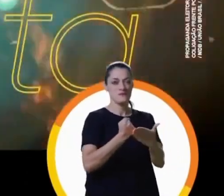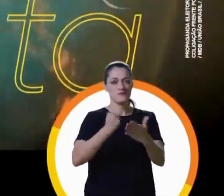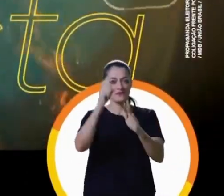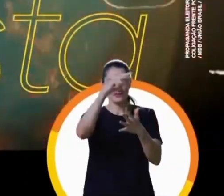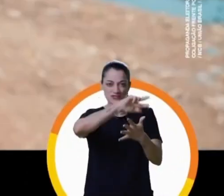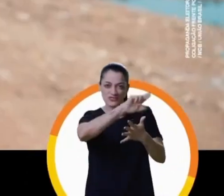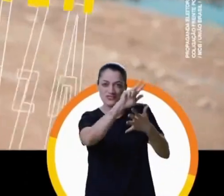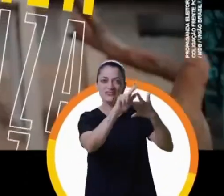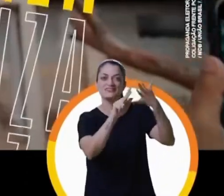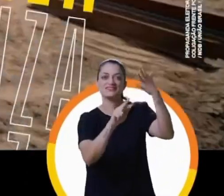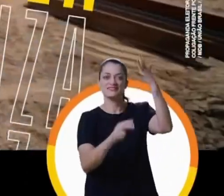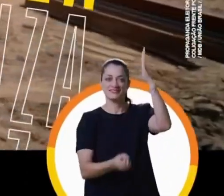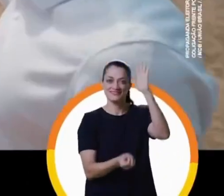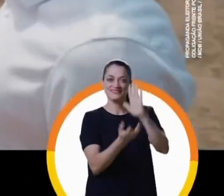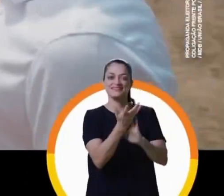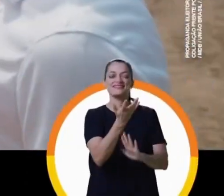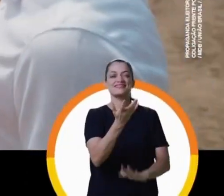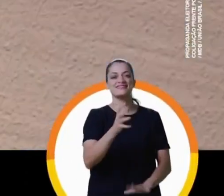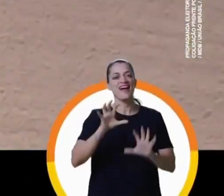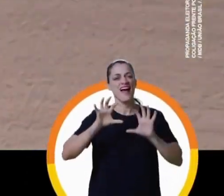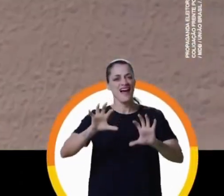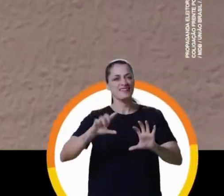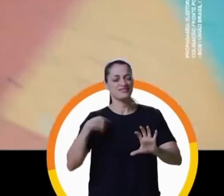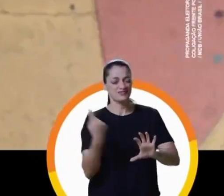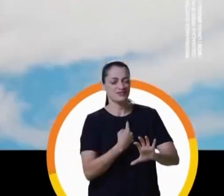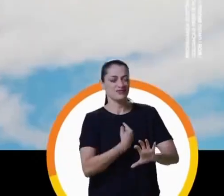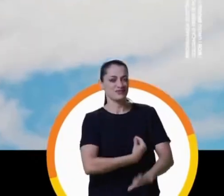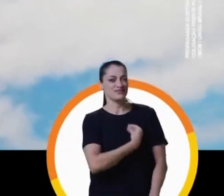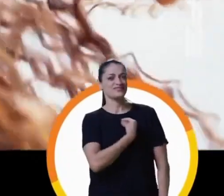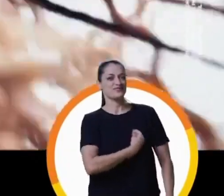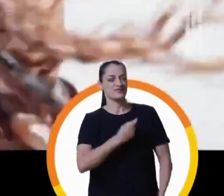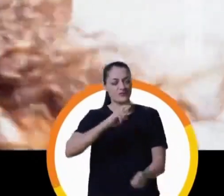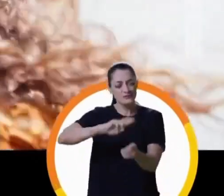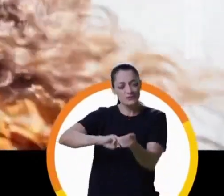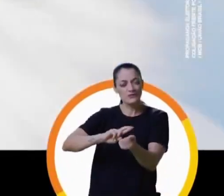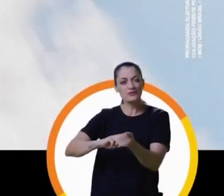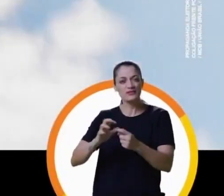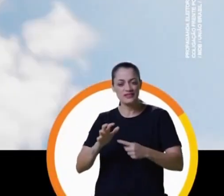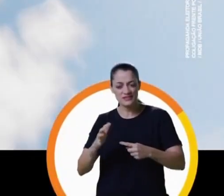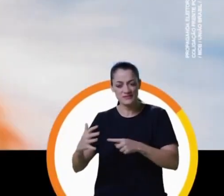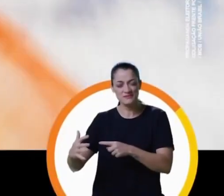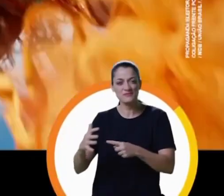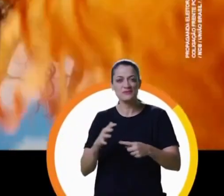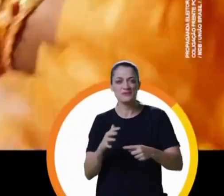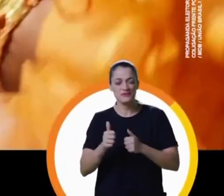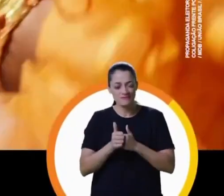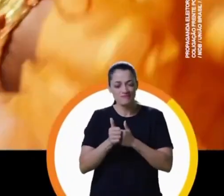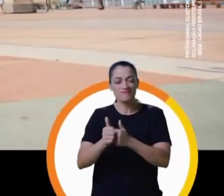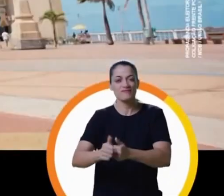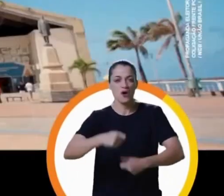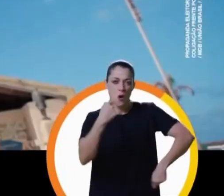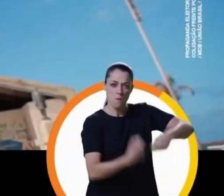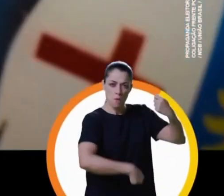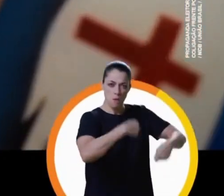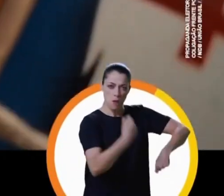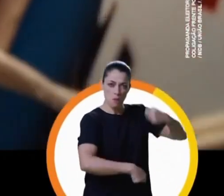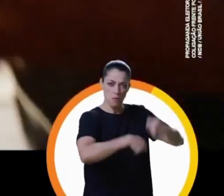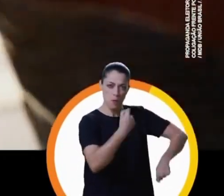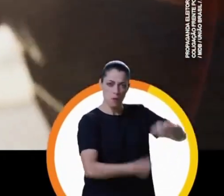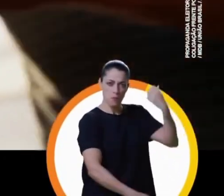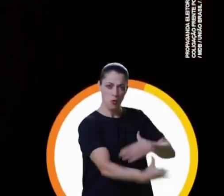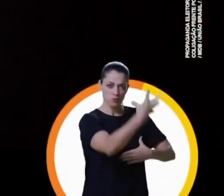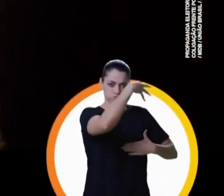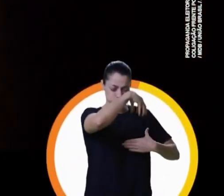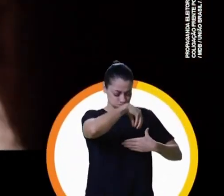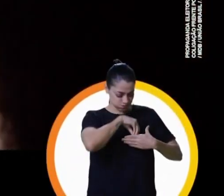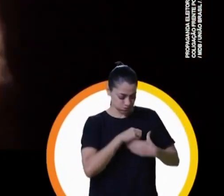conquista, realiza. É assim que a gente leva a vida. Caminhando no passo do frevo, com uma